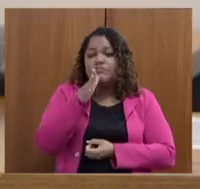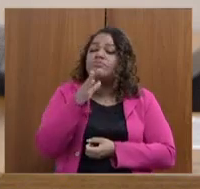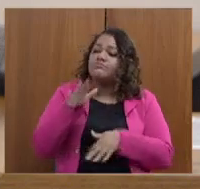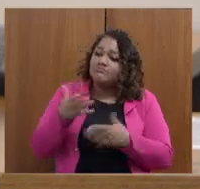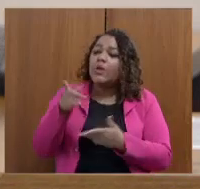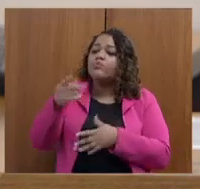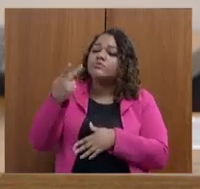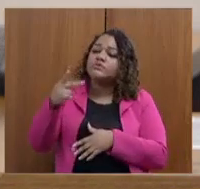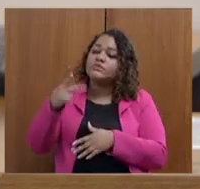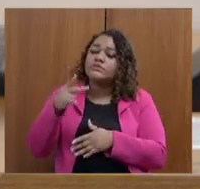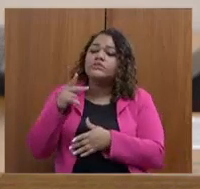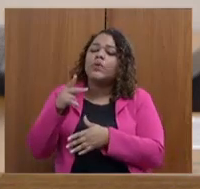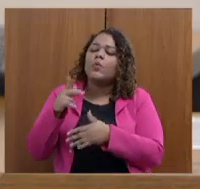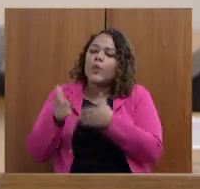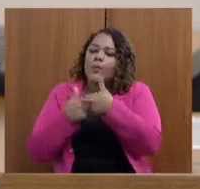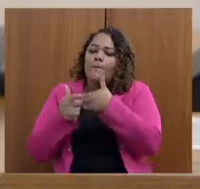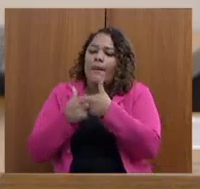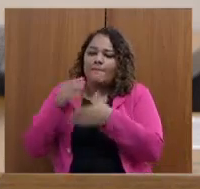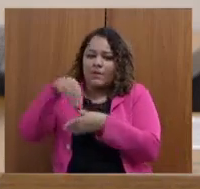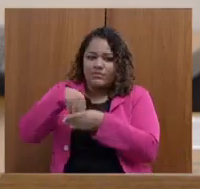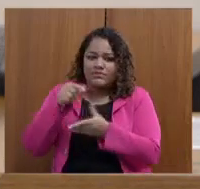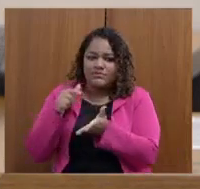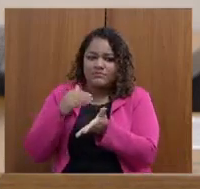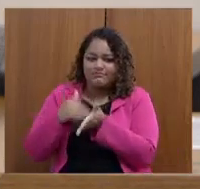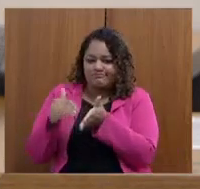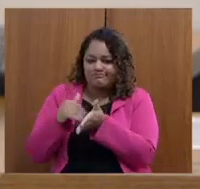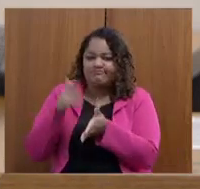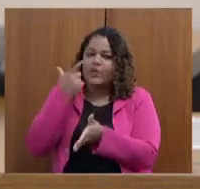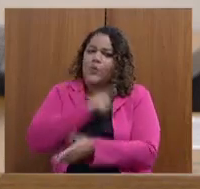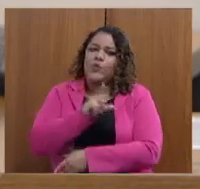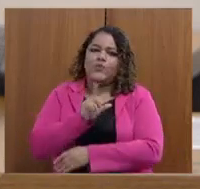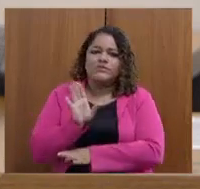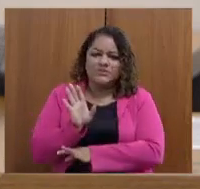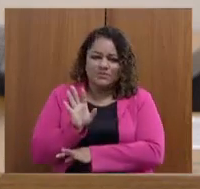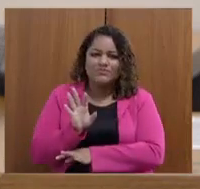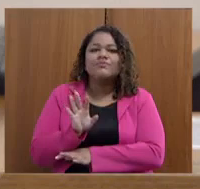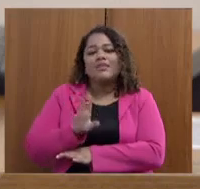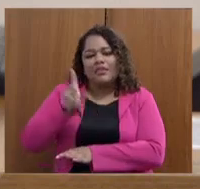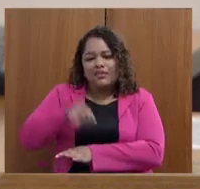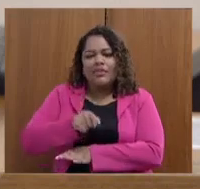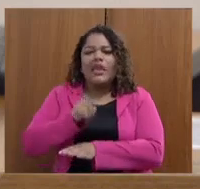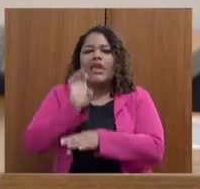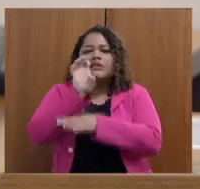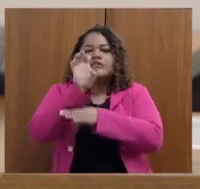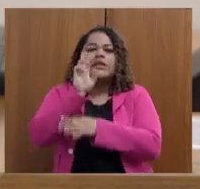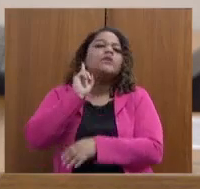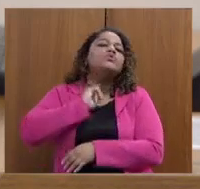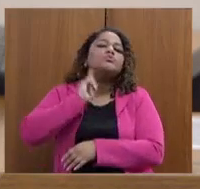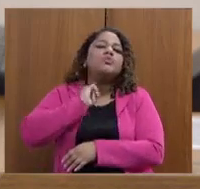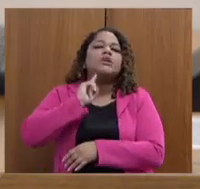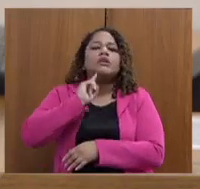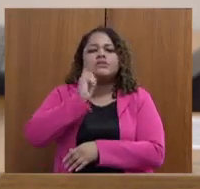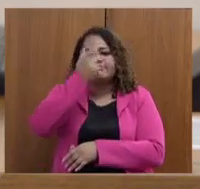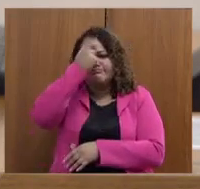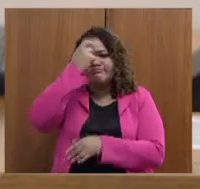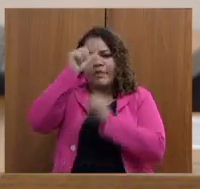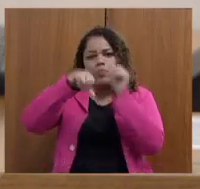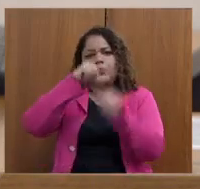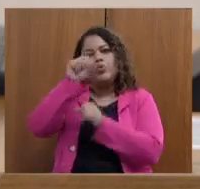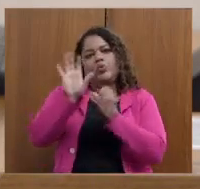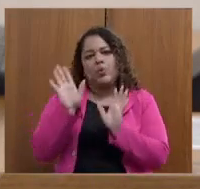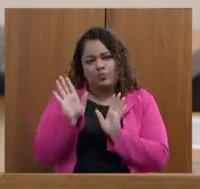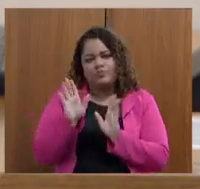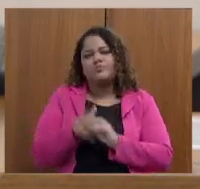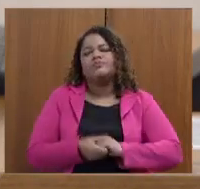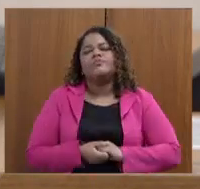assim na secretaria que é mudar realmente a mentalidade assim do nosso Estado estava aqui escutando todas